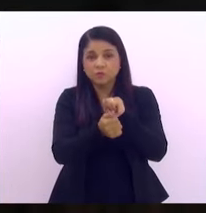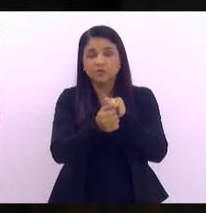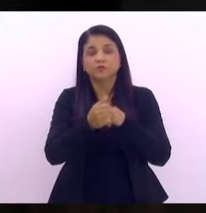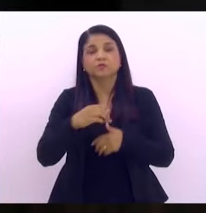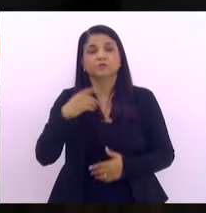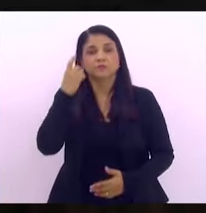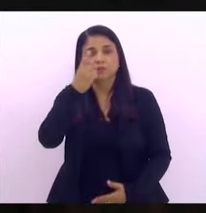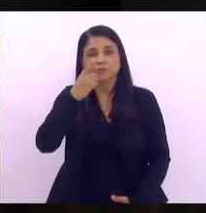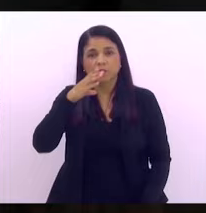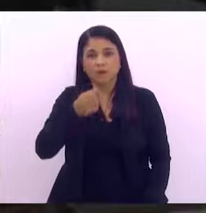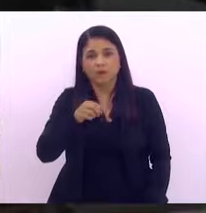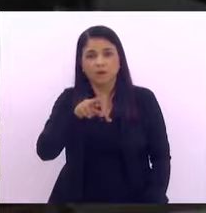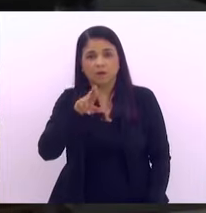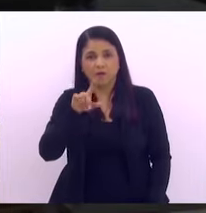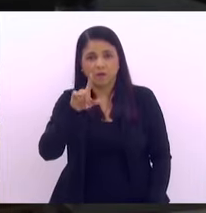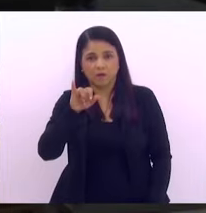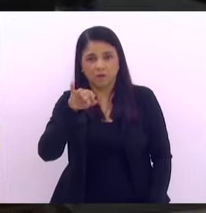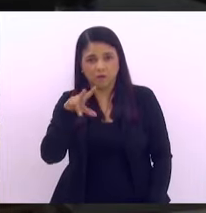BNH.